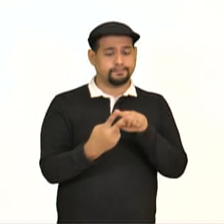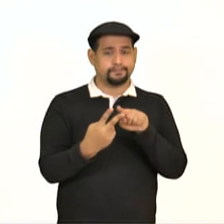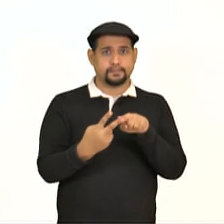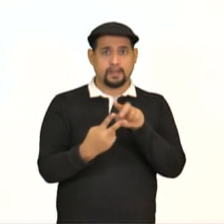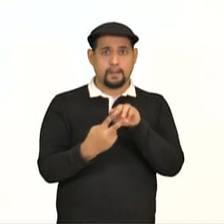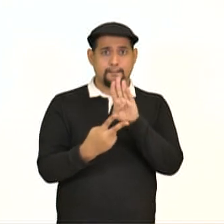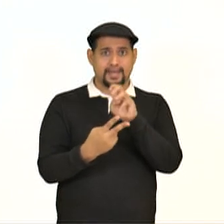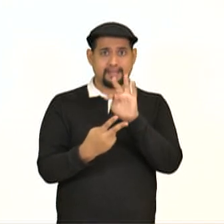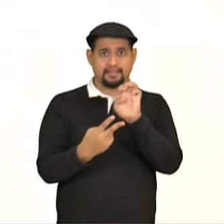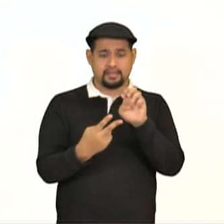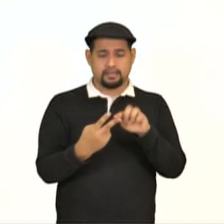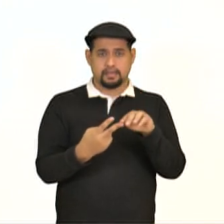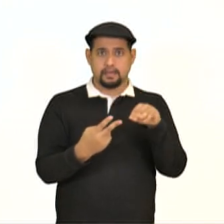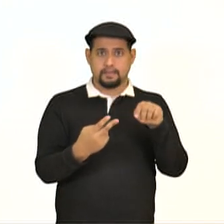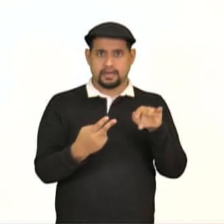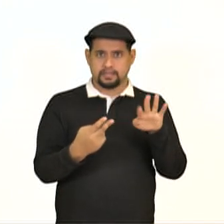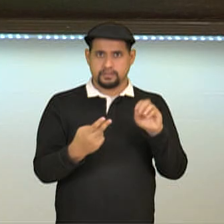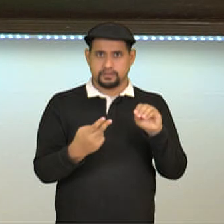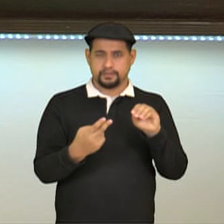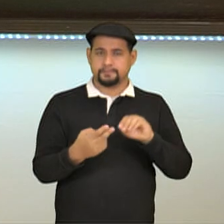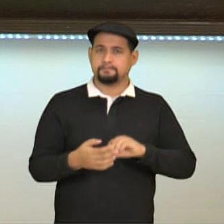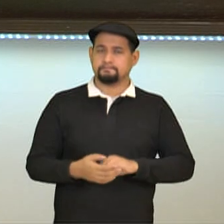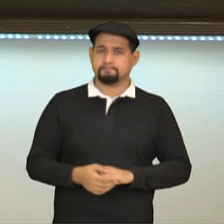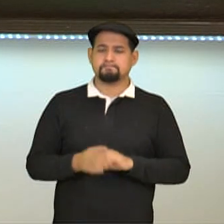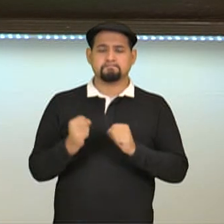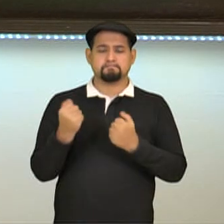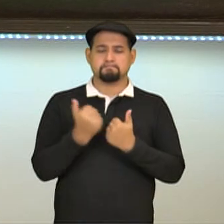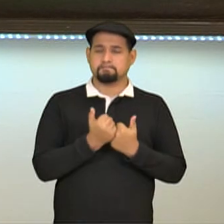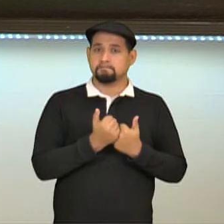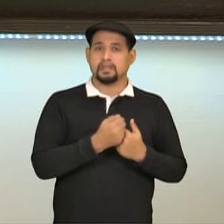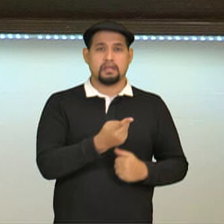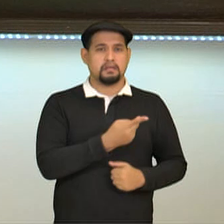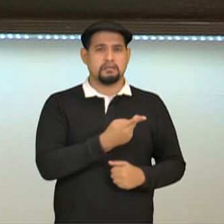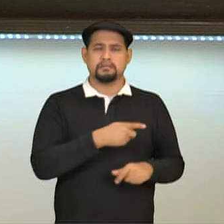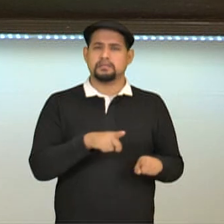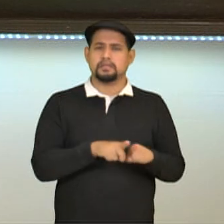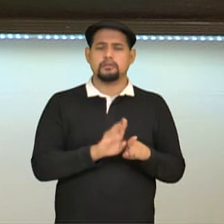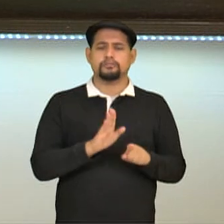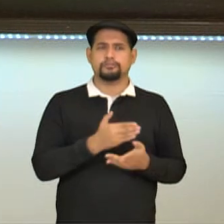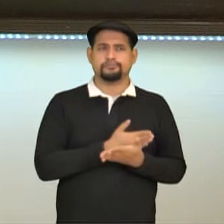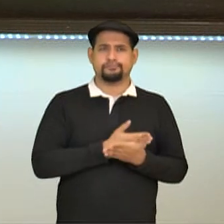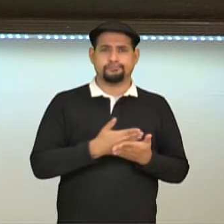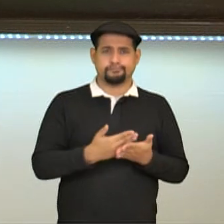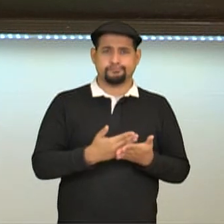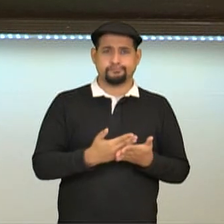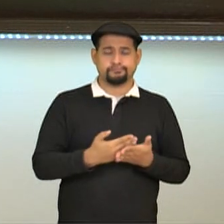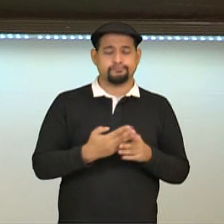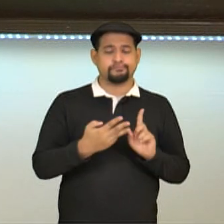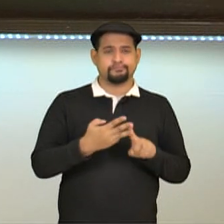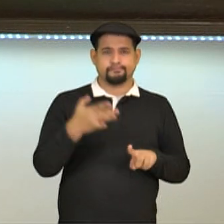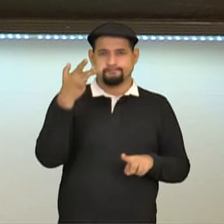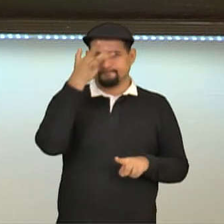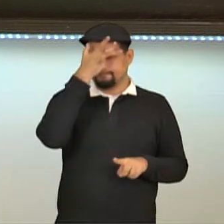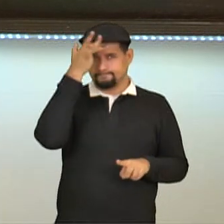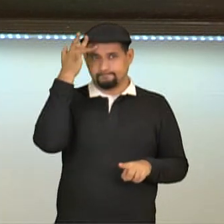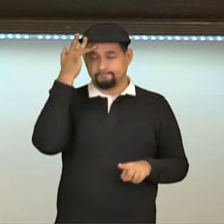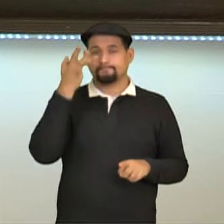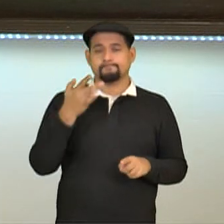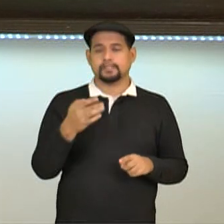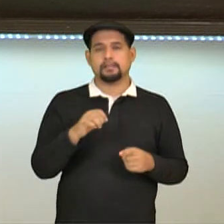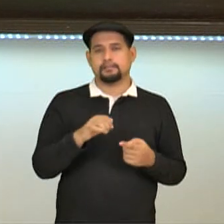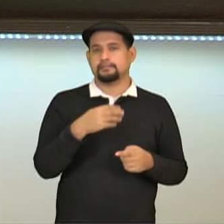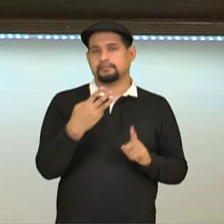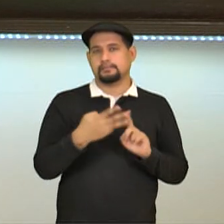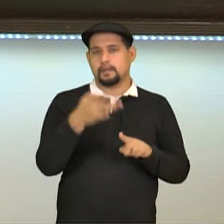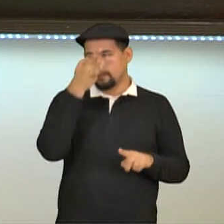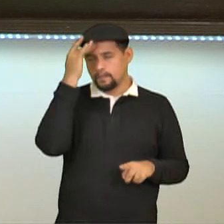o sujeito, né, desse verbo que pode ser substituído por eles. Eles começaram, terceira pessoa do plural, né, eles